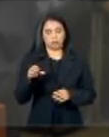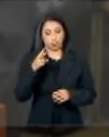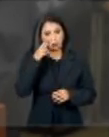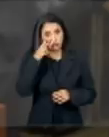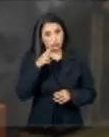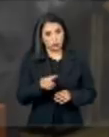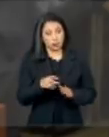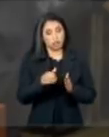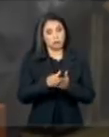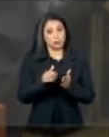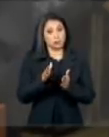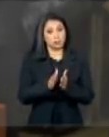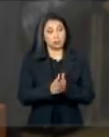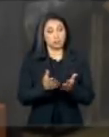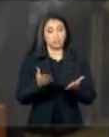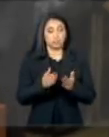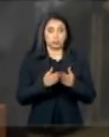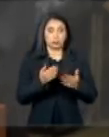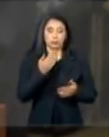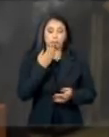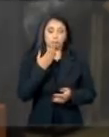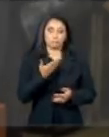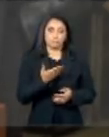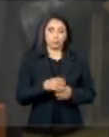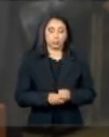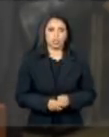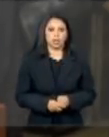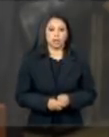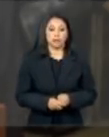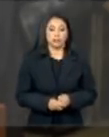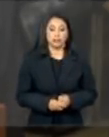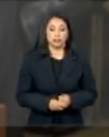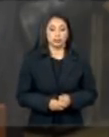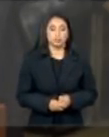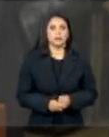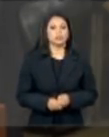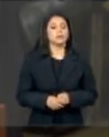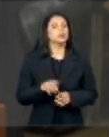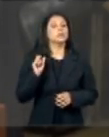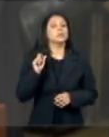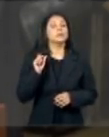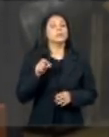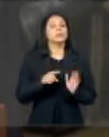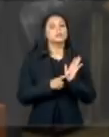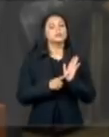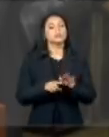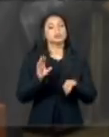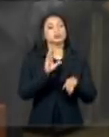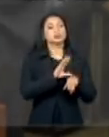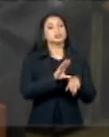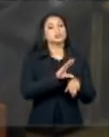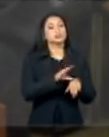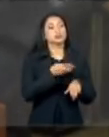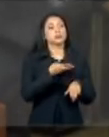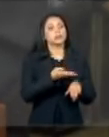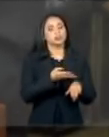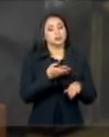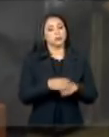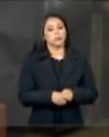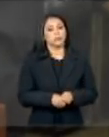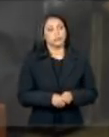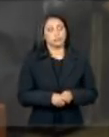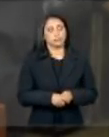wow recorrente muito bem o que estabelece a constituição federal excelência ela